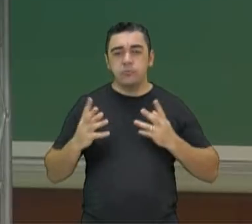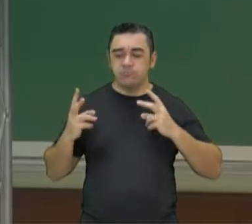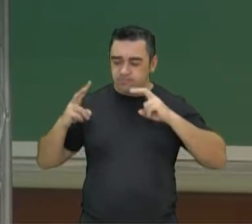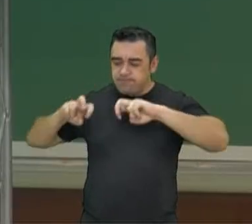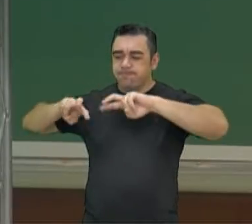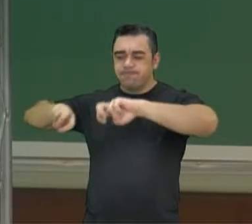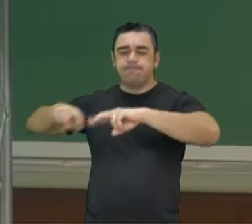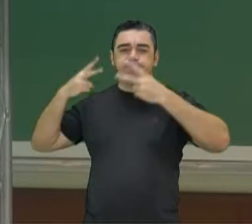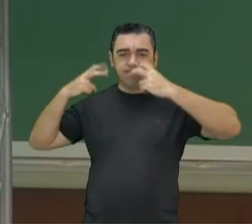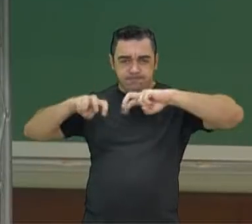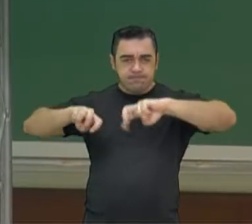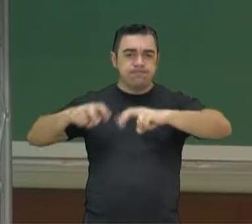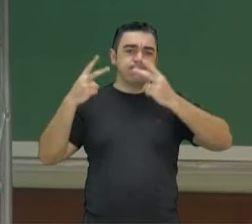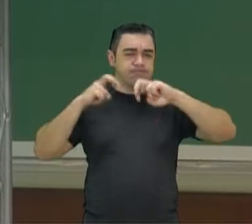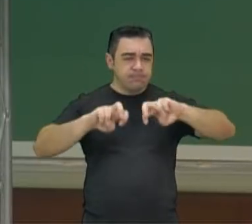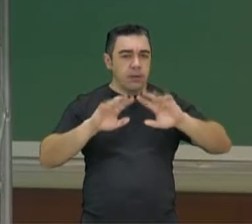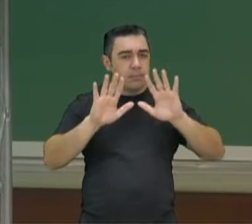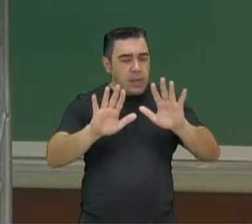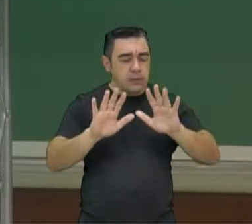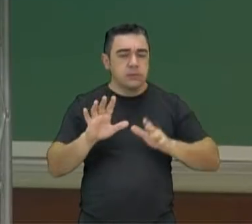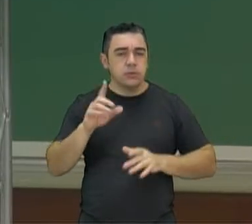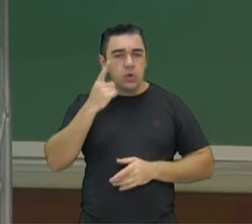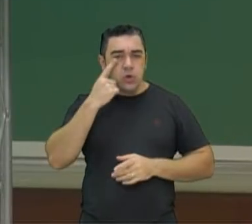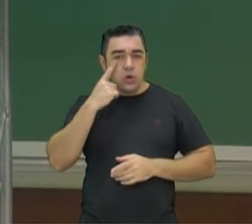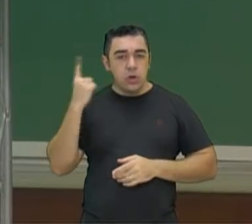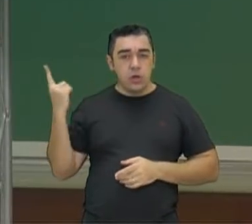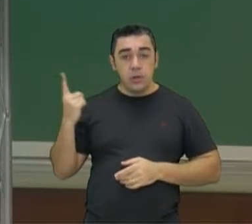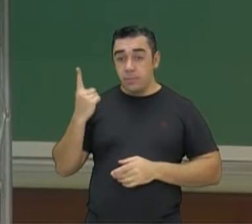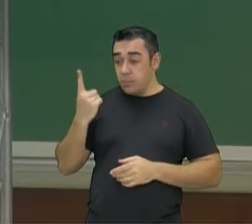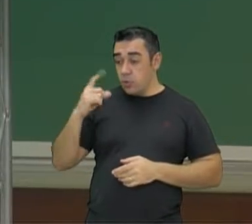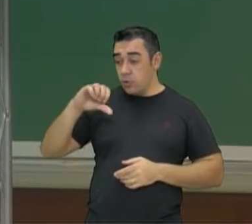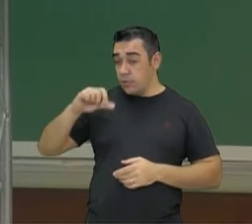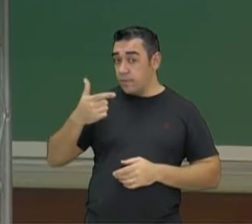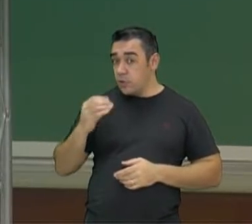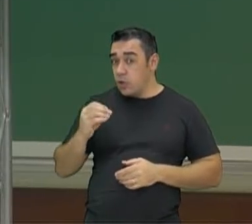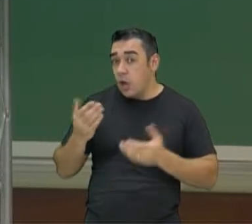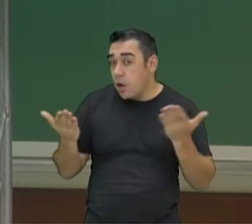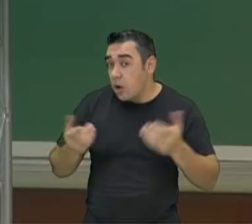recursos naturais. Só um detalhe, 1920, que ano que nós estamos mesmo?